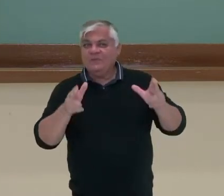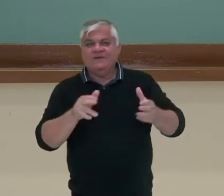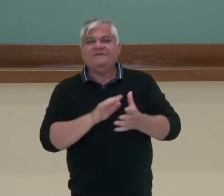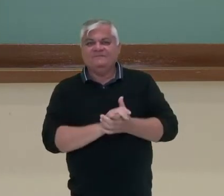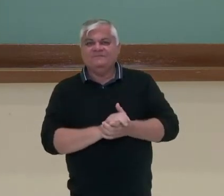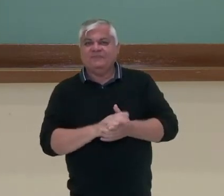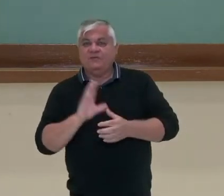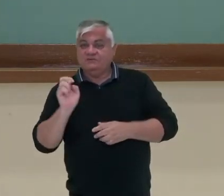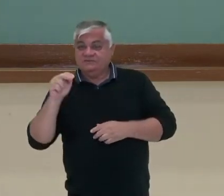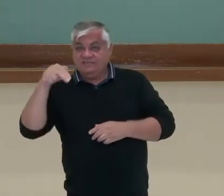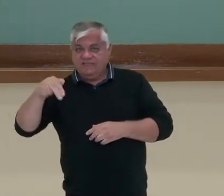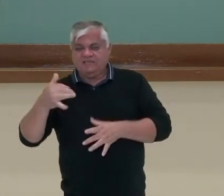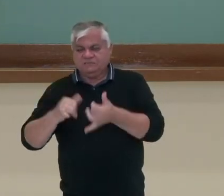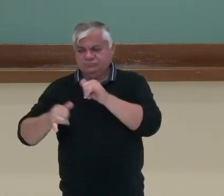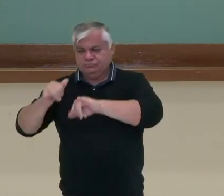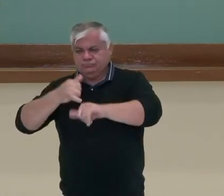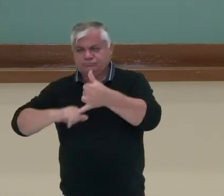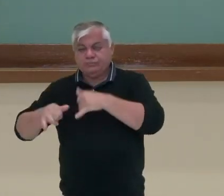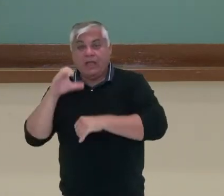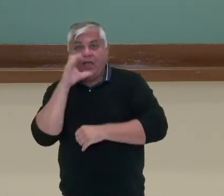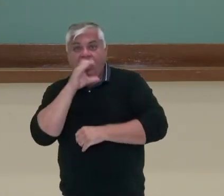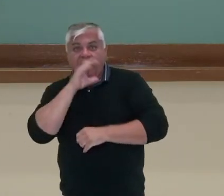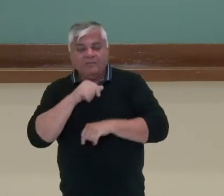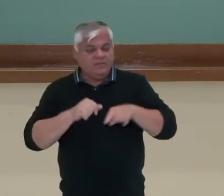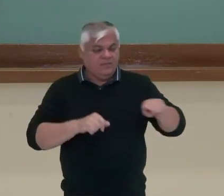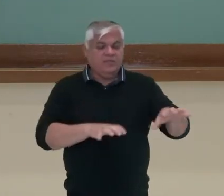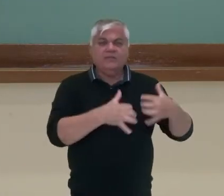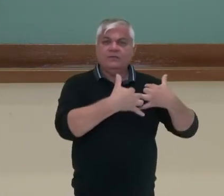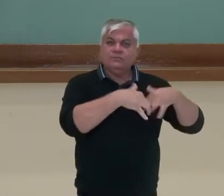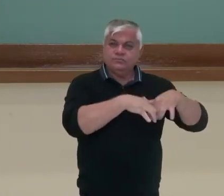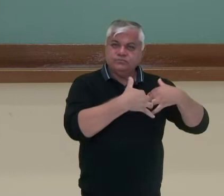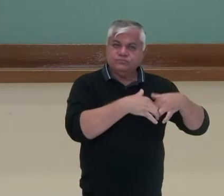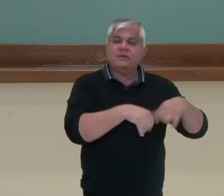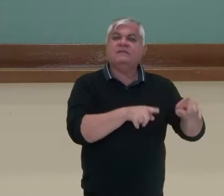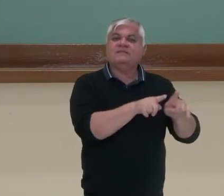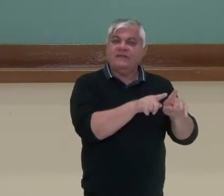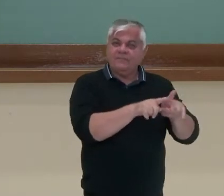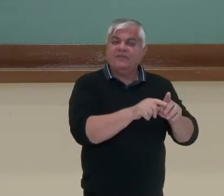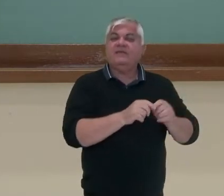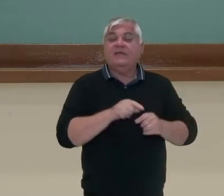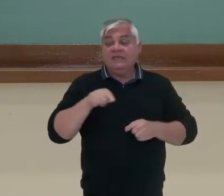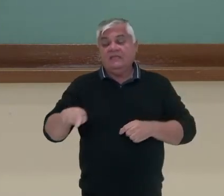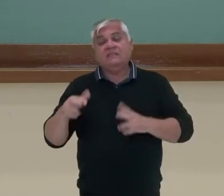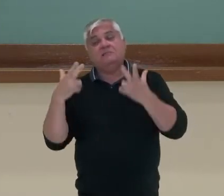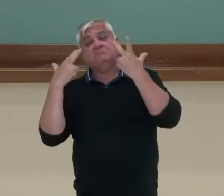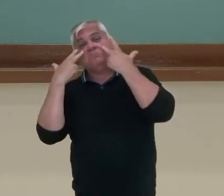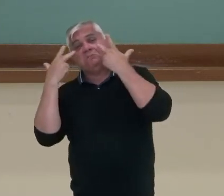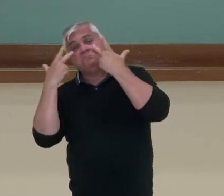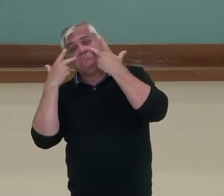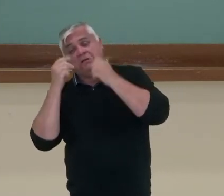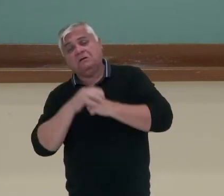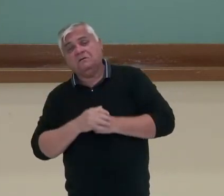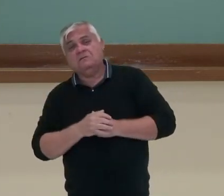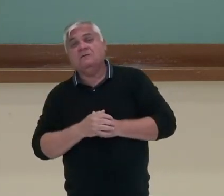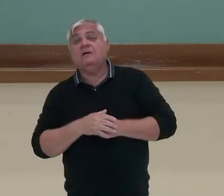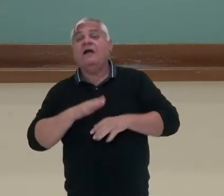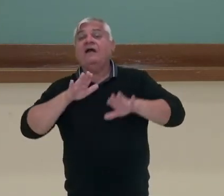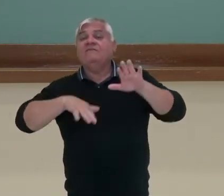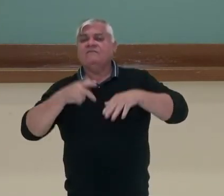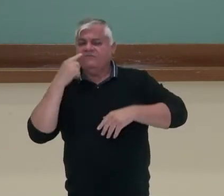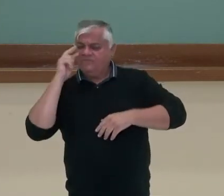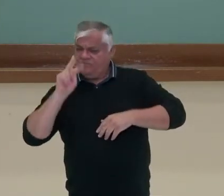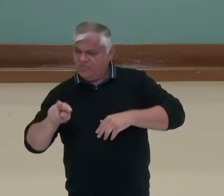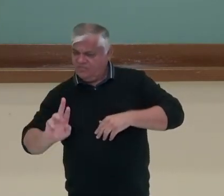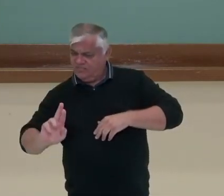a cinética nas reações espontâneas e observa a velocidade, a cinética nas reações não espontâneas também. E aí a gente vai ver diferenças